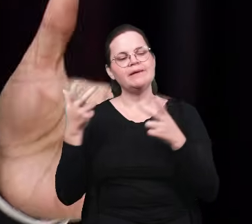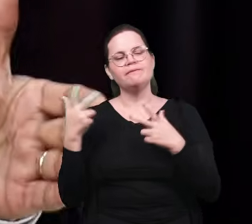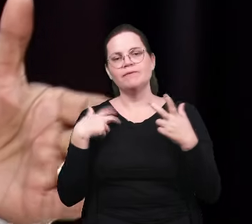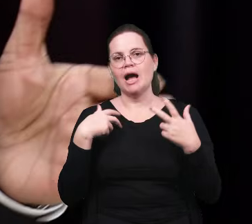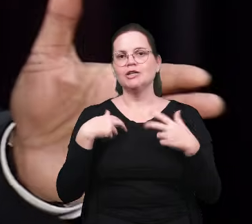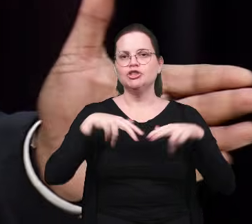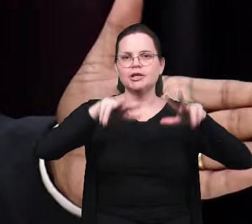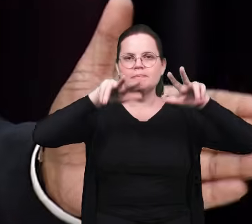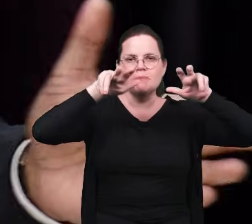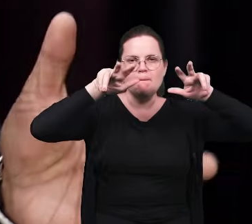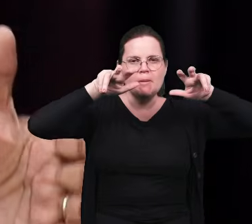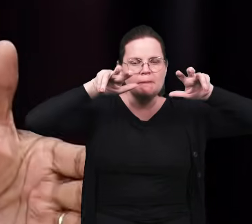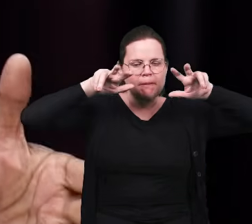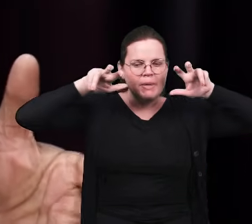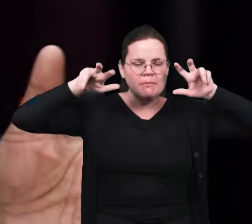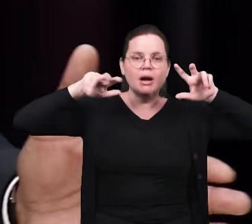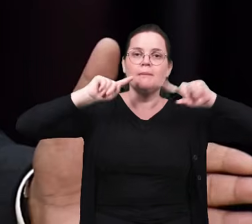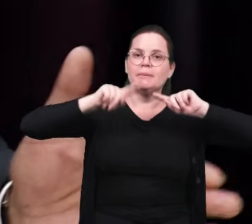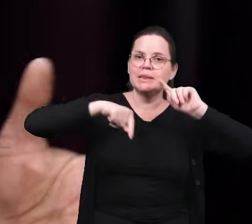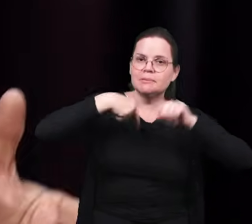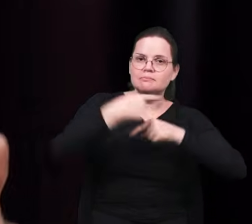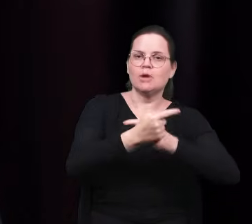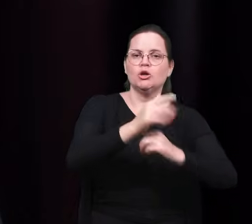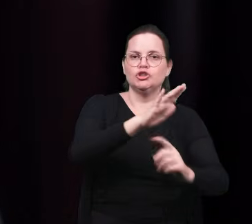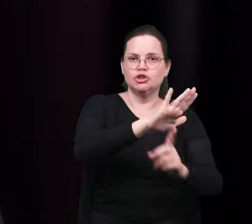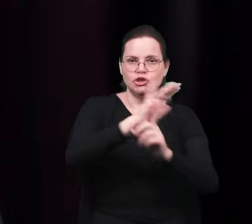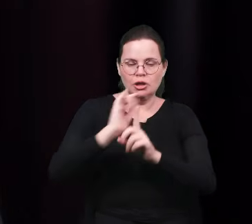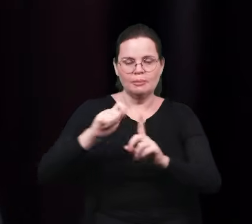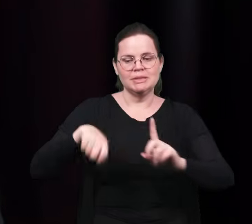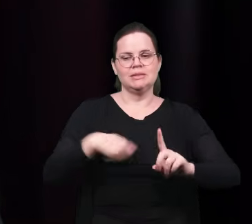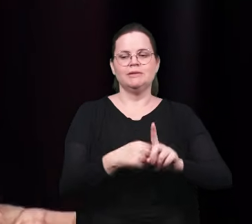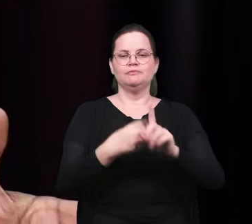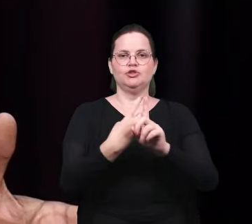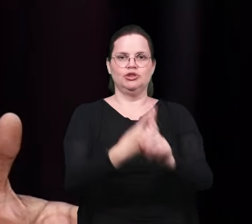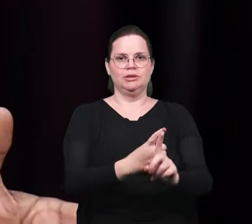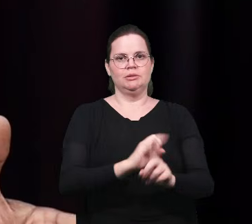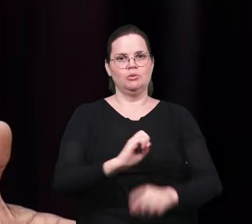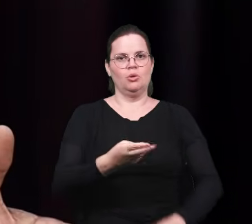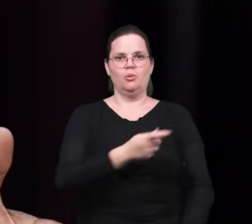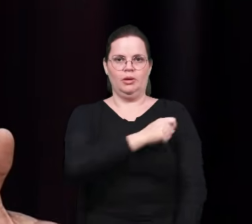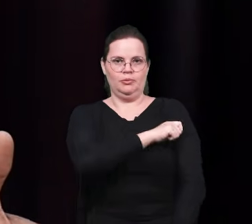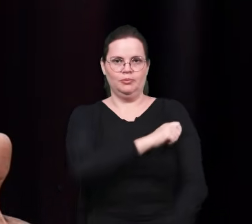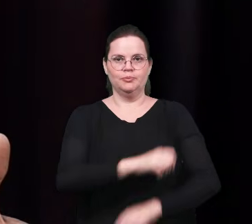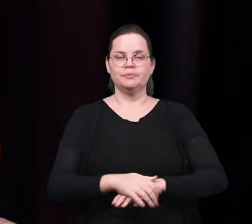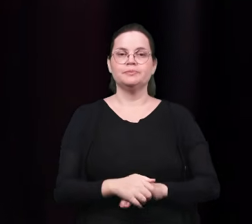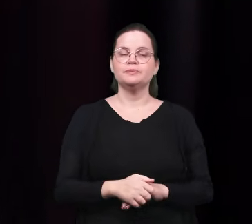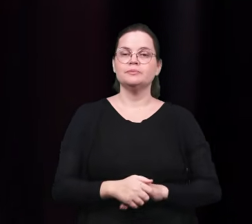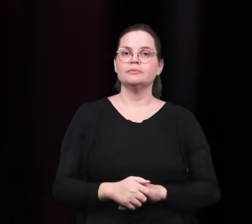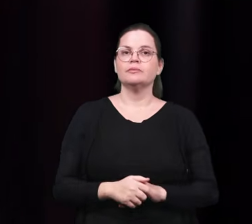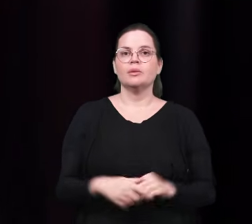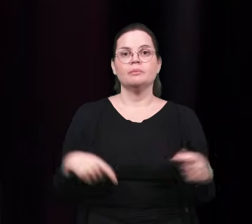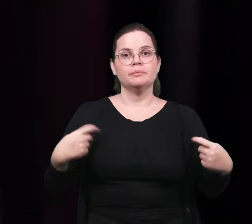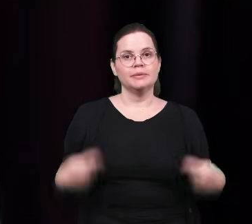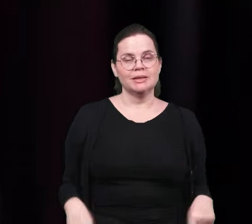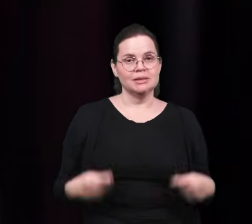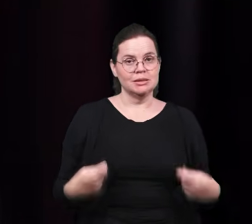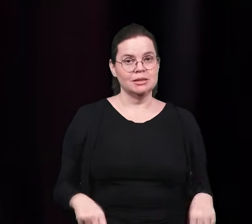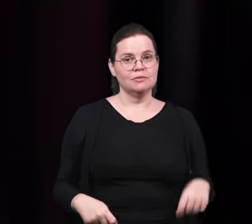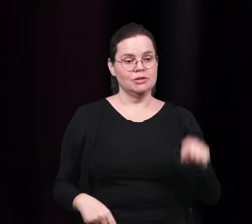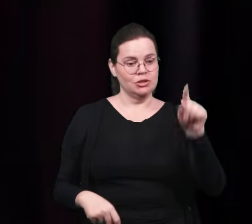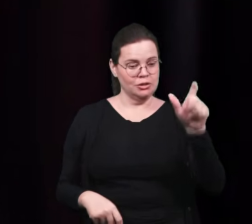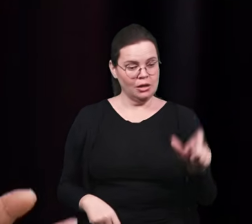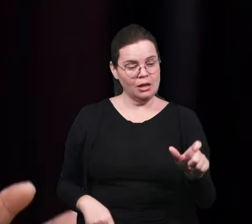era o processo para se levantar um discípulo, para se constituir um discípulo. E era necessário que ele fosse